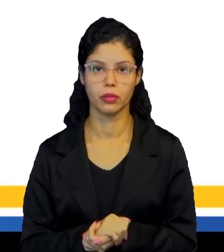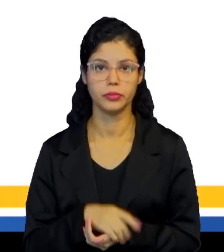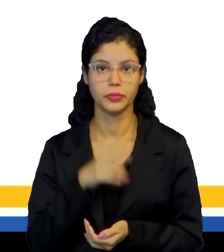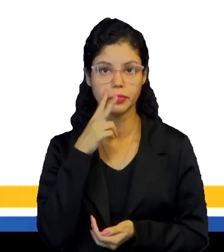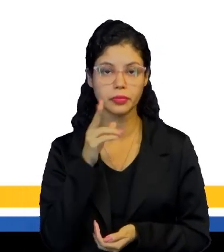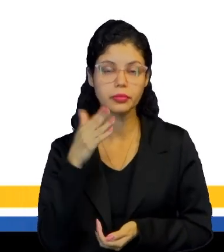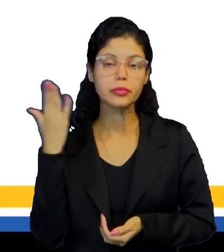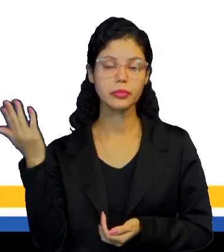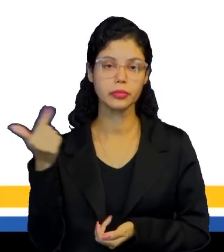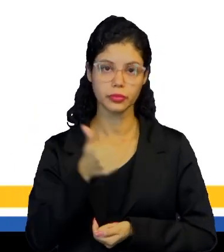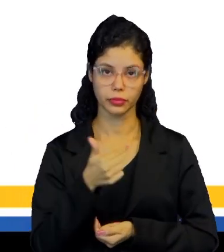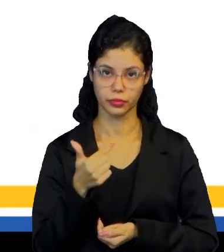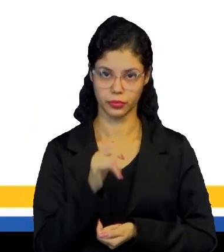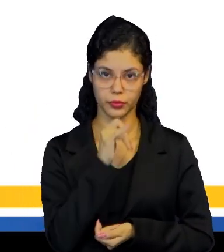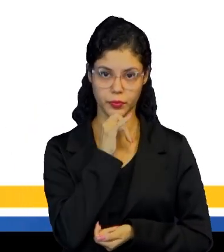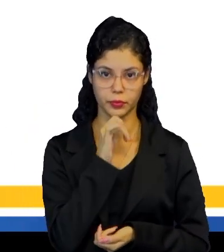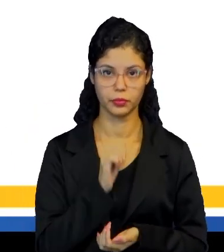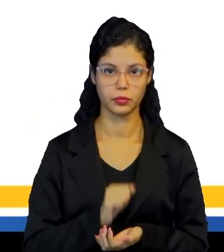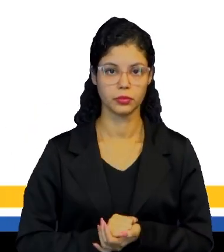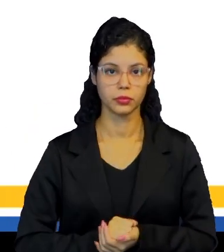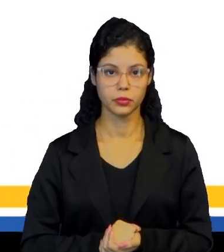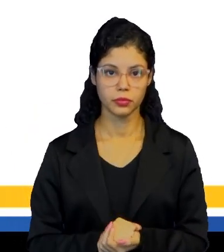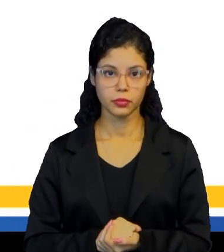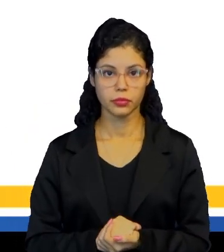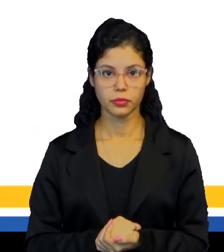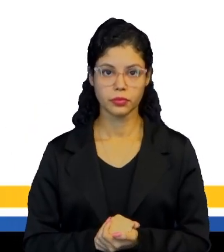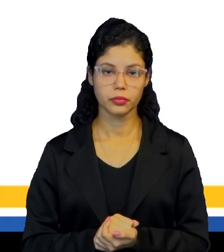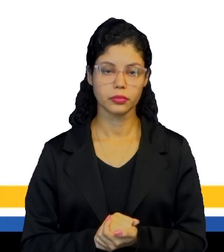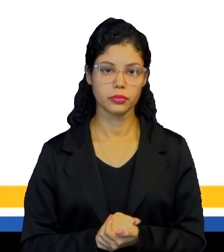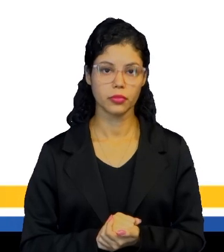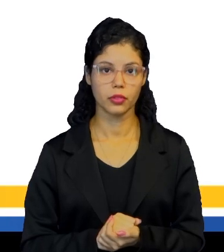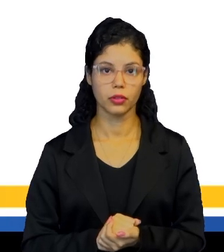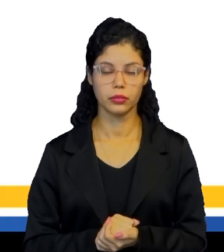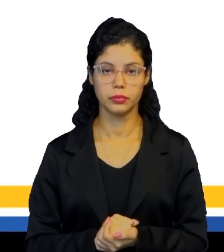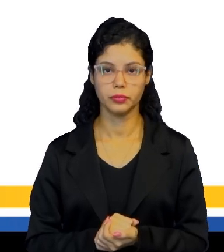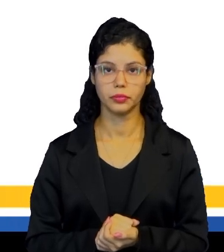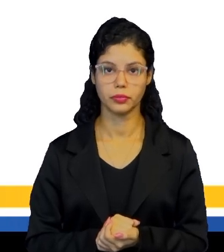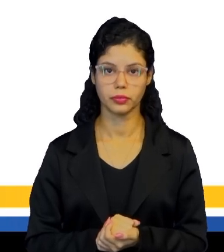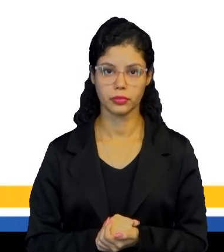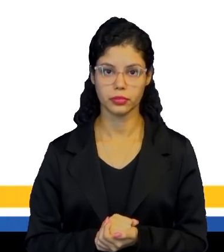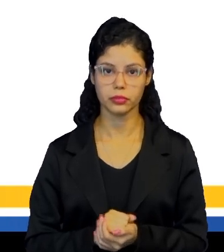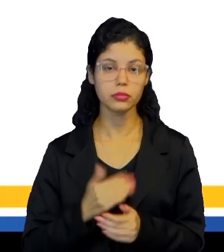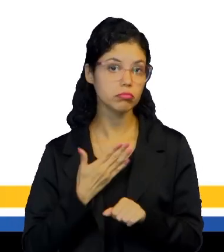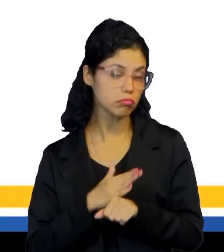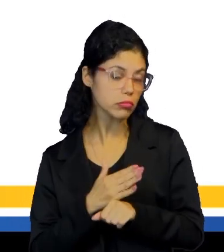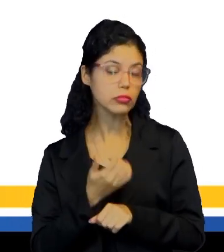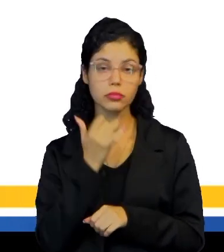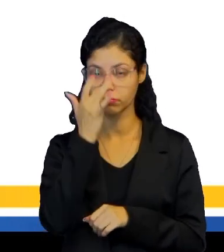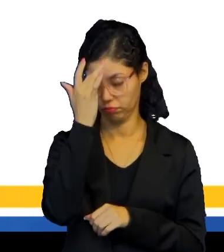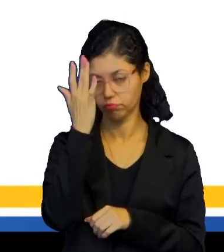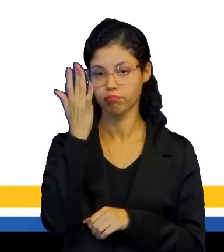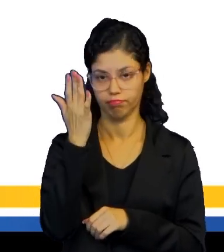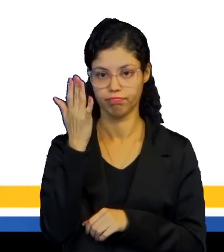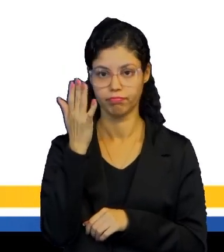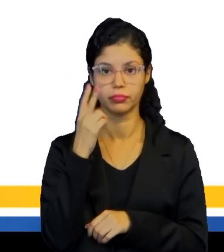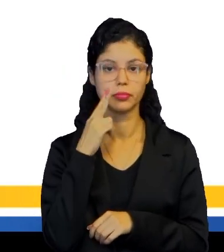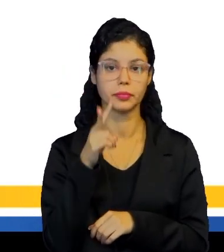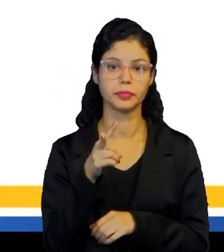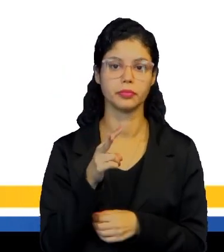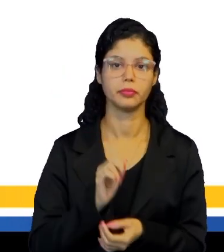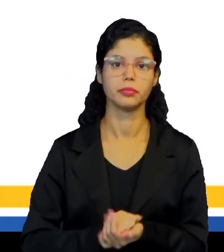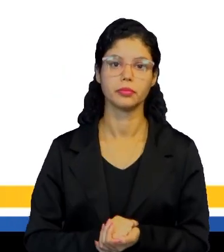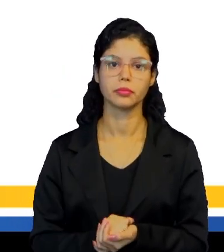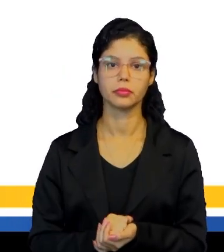bom então vejamos aí o segundo exemplo e o segundo exemplo ele é bem mais prático e mais fácil de ser